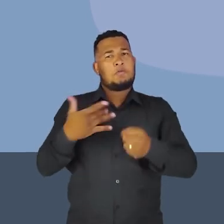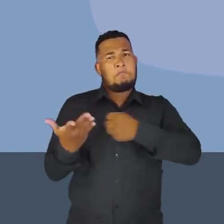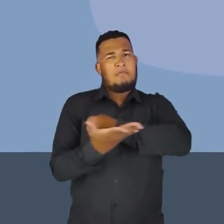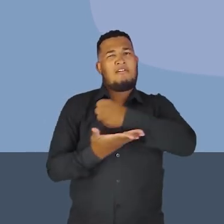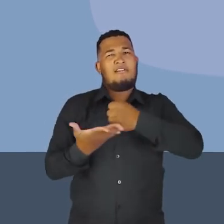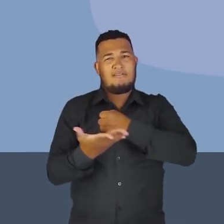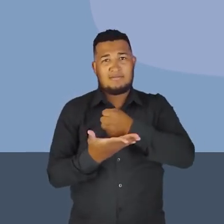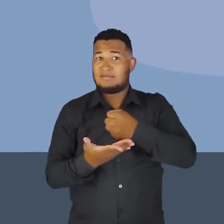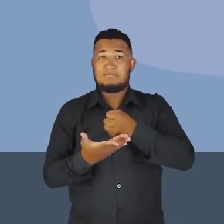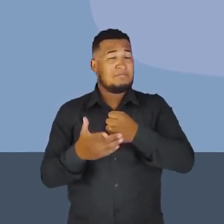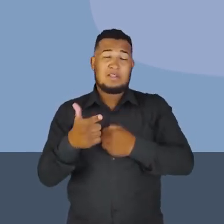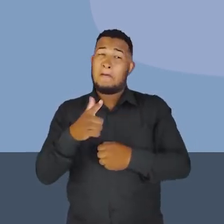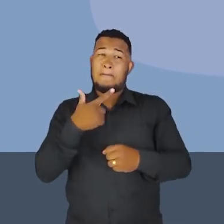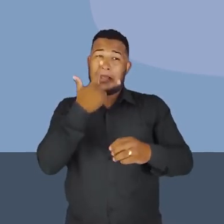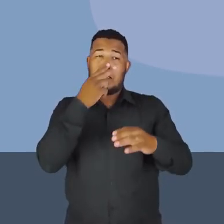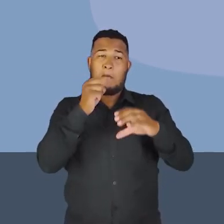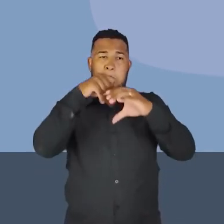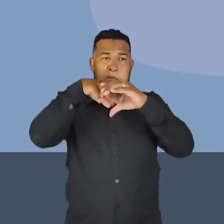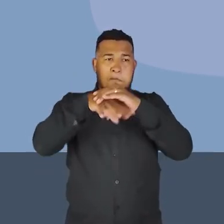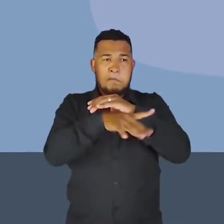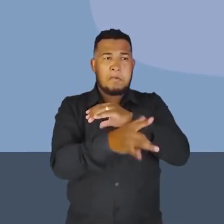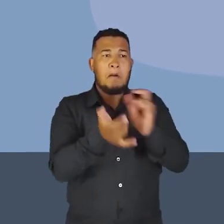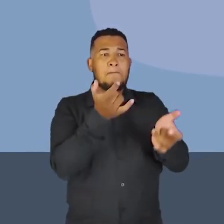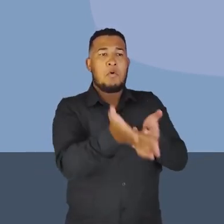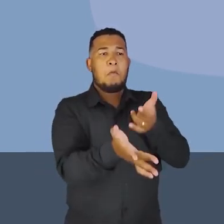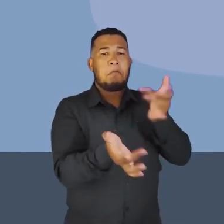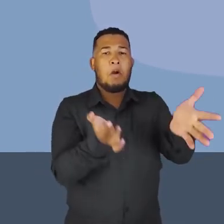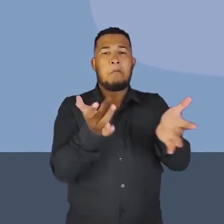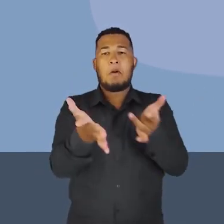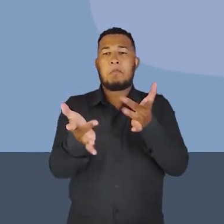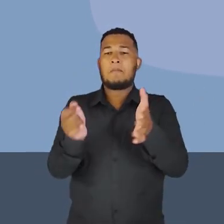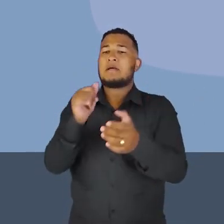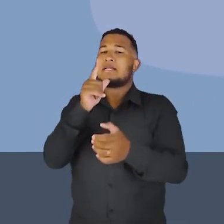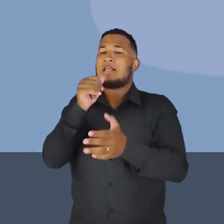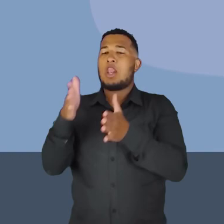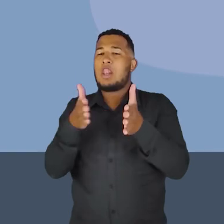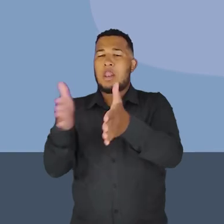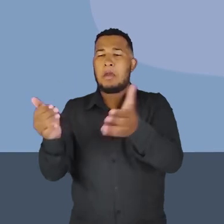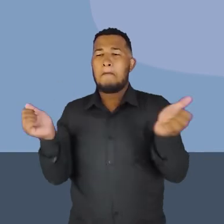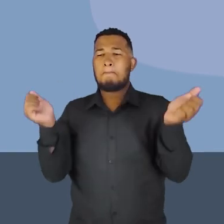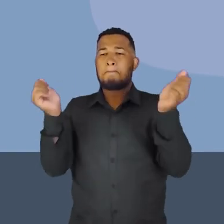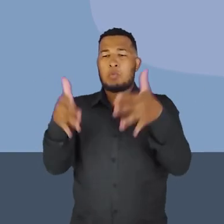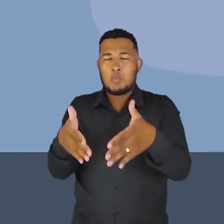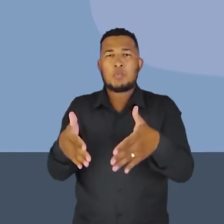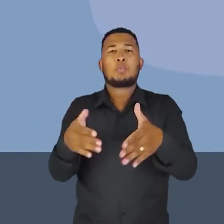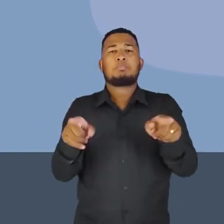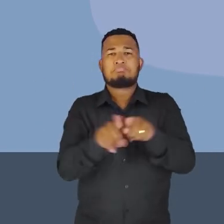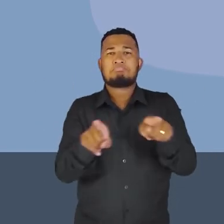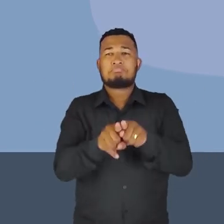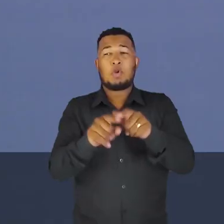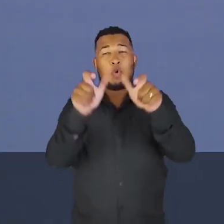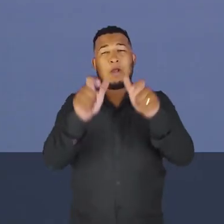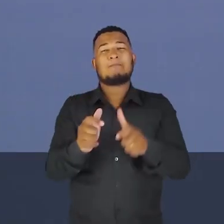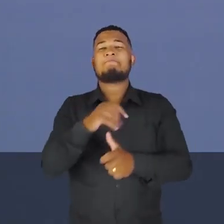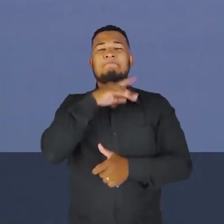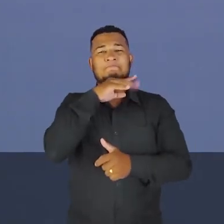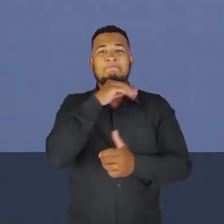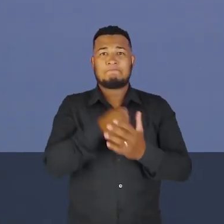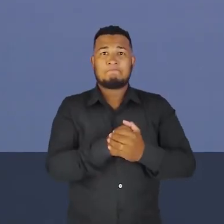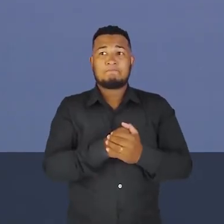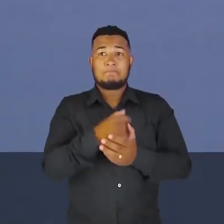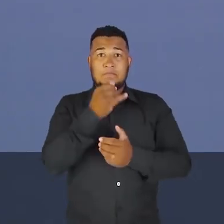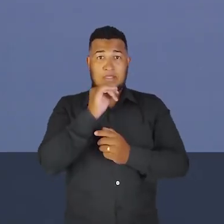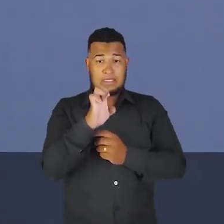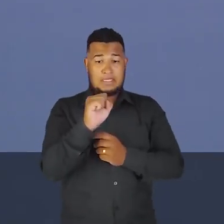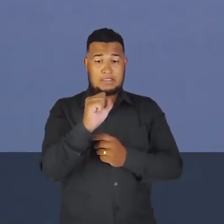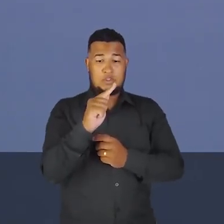isso, a gente tem lançamento de esgoto nas redes, nos rios, tá? Em locais inapropriados. E volta aqui, gente, esgoto